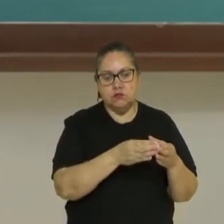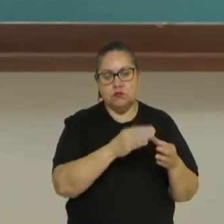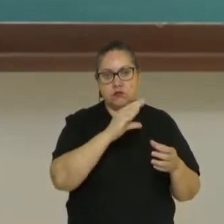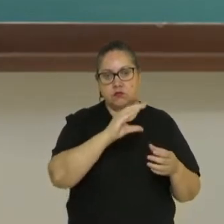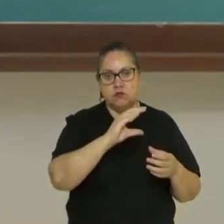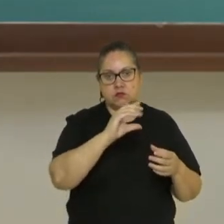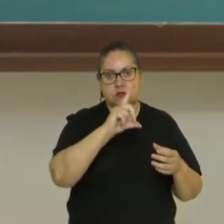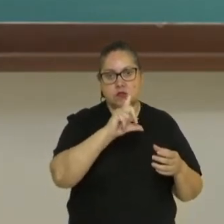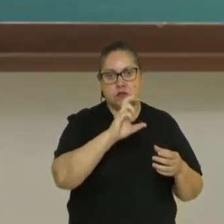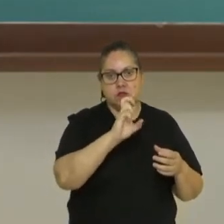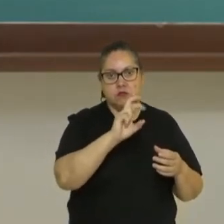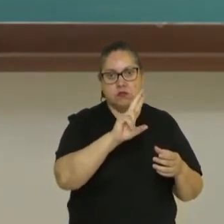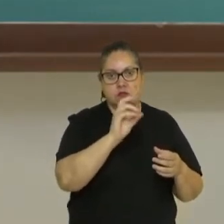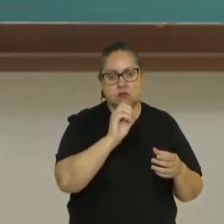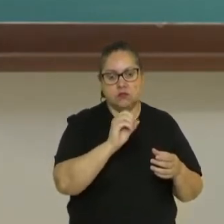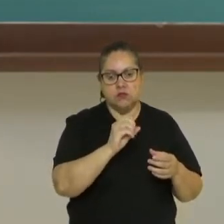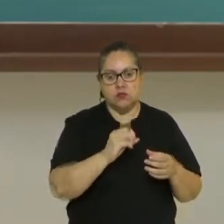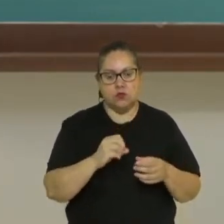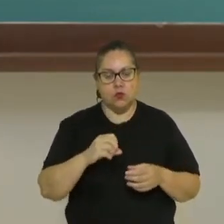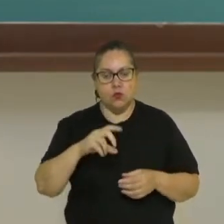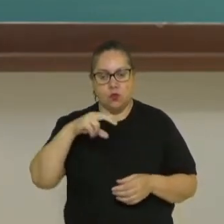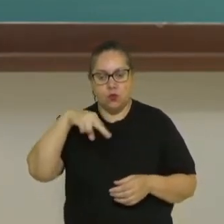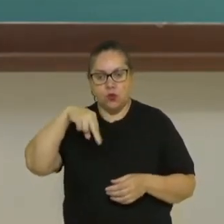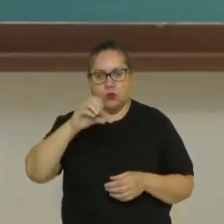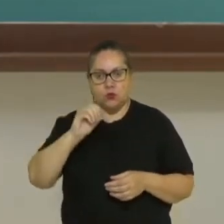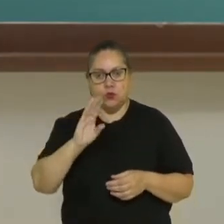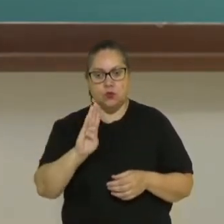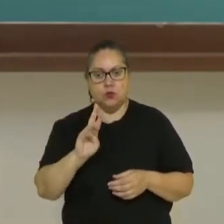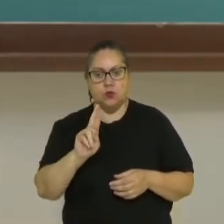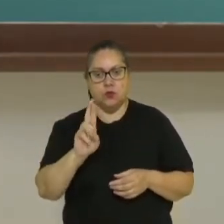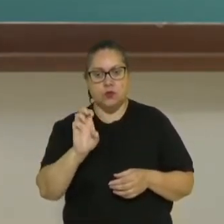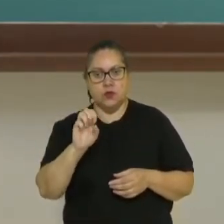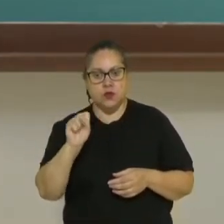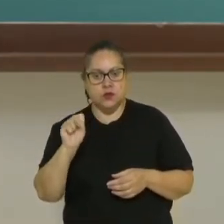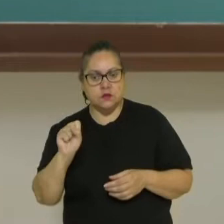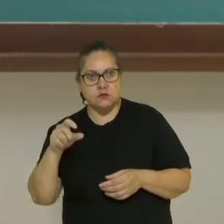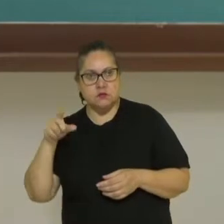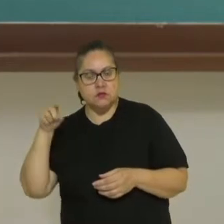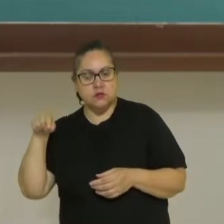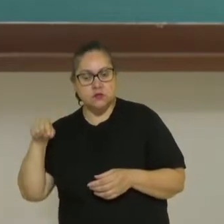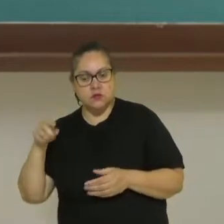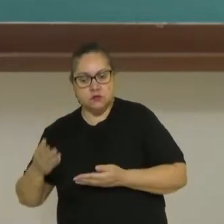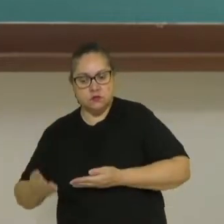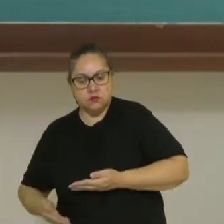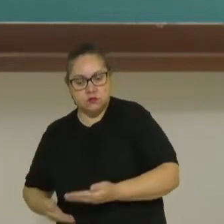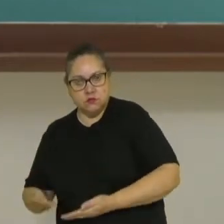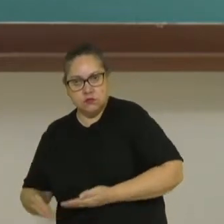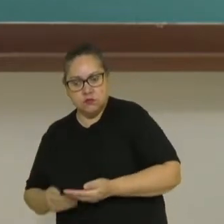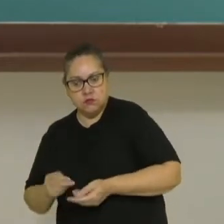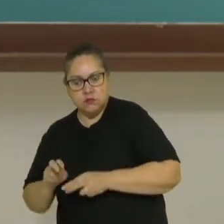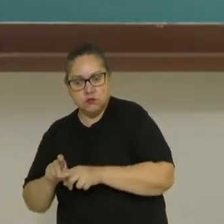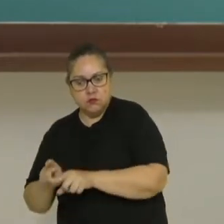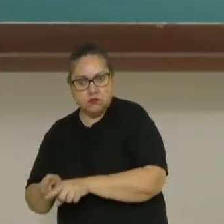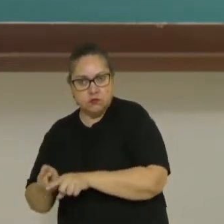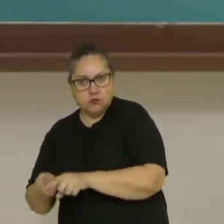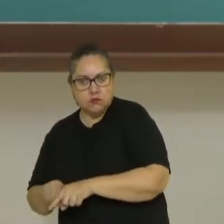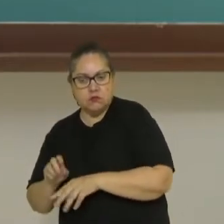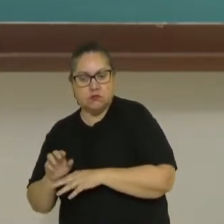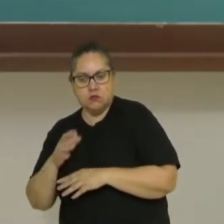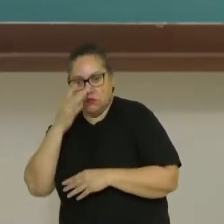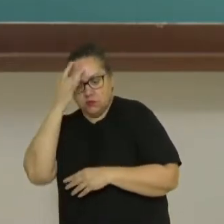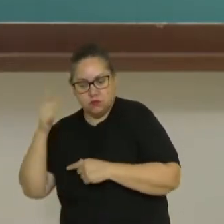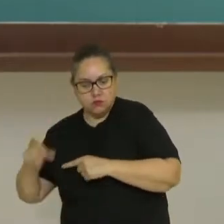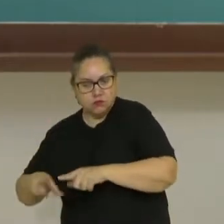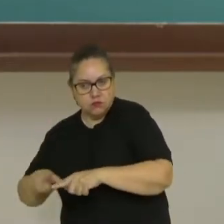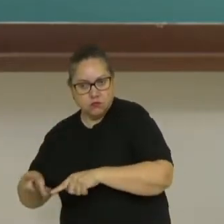a nobreza e os servos, né? Que aí entra toda a questão dos camponeses, os trabalhadores ou a maior